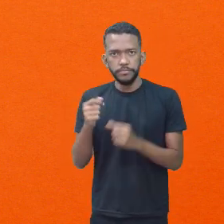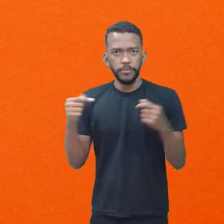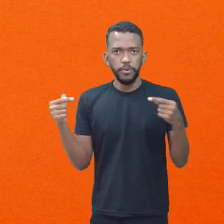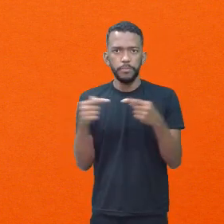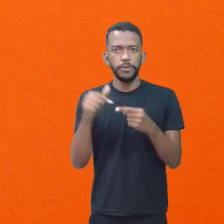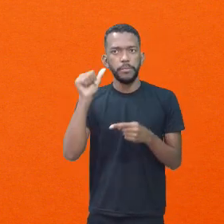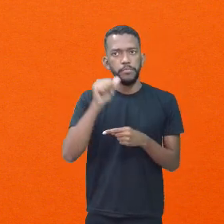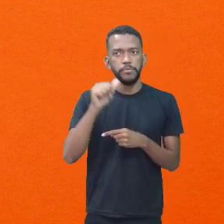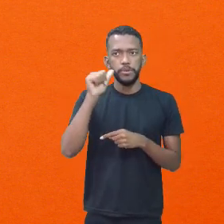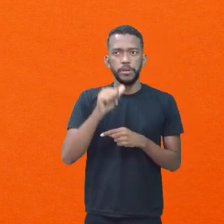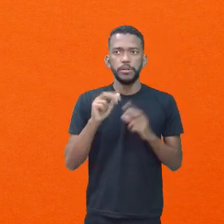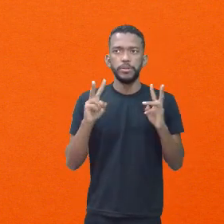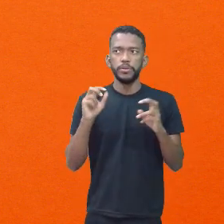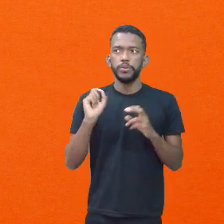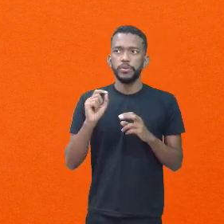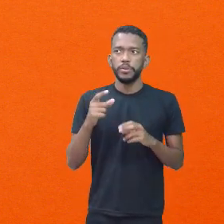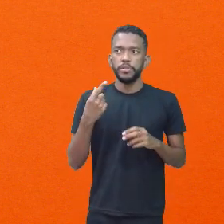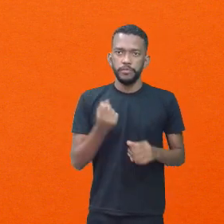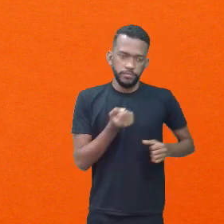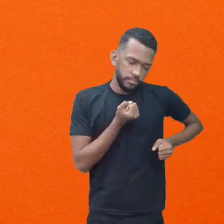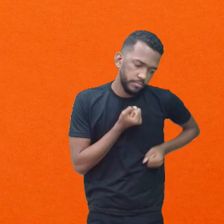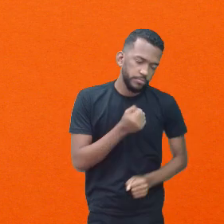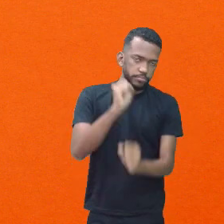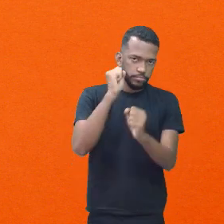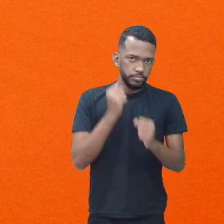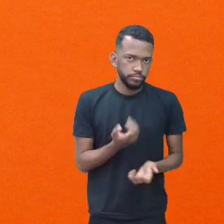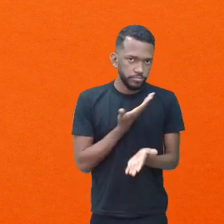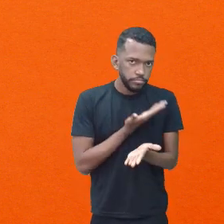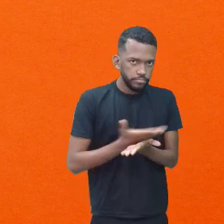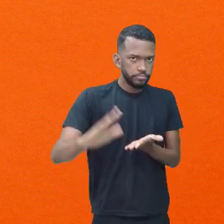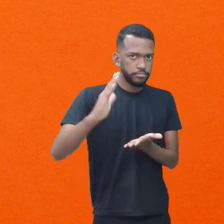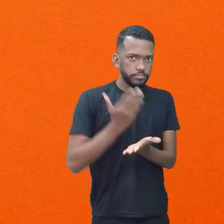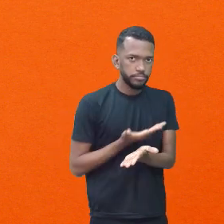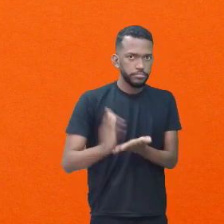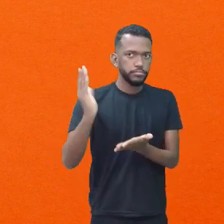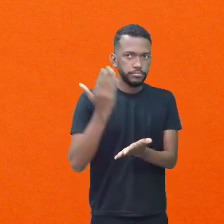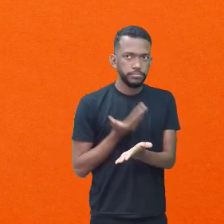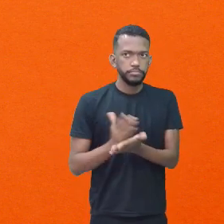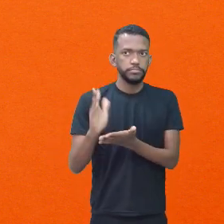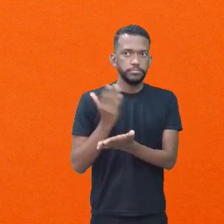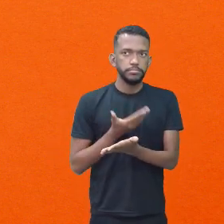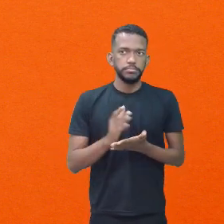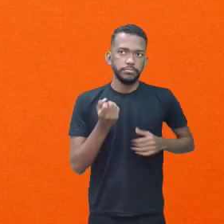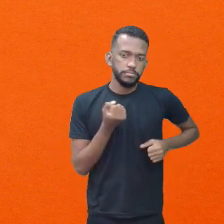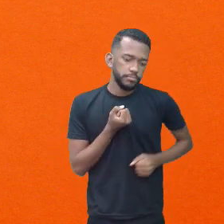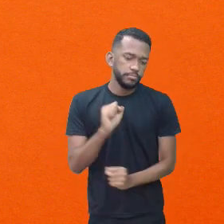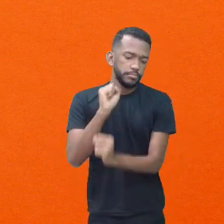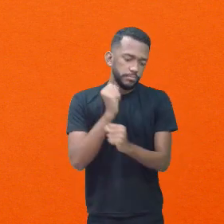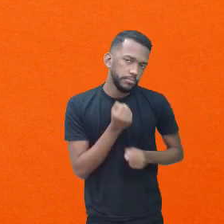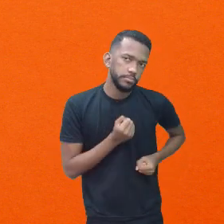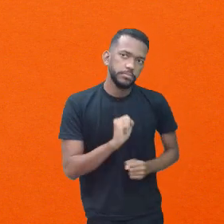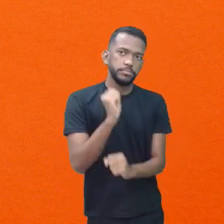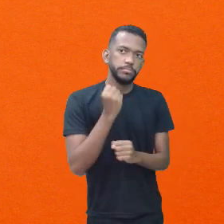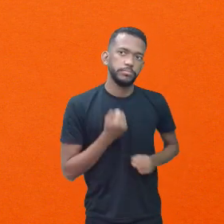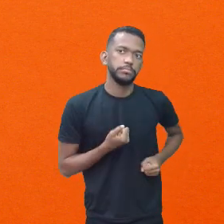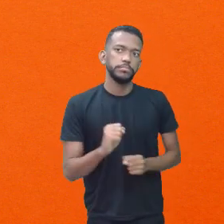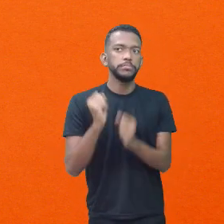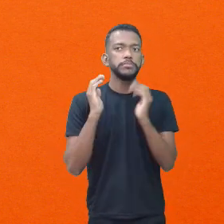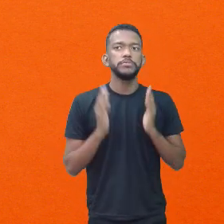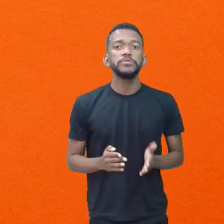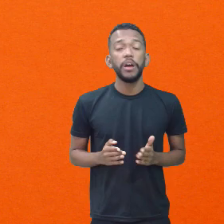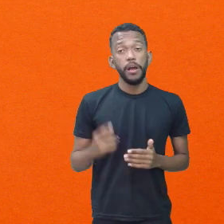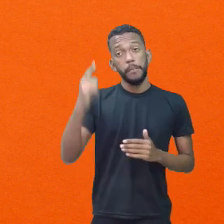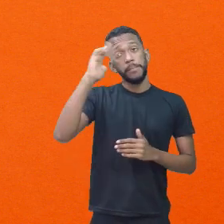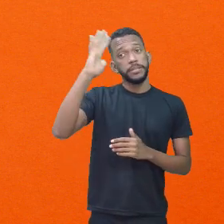hora de vou varrer esse negócio daqui, vou tirar essa energia negativa daqui, né, esses pensamentos ruins. Então tem uma